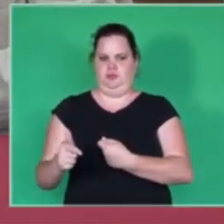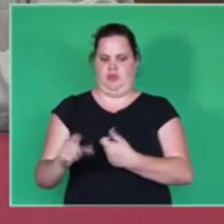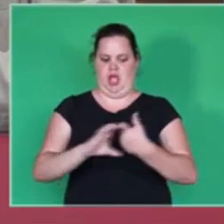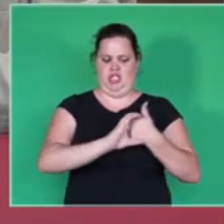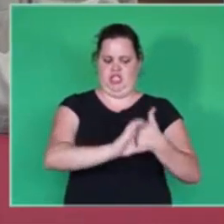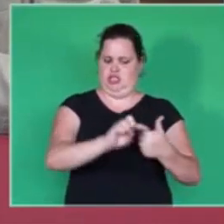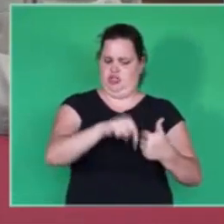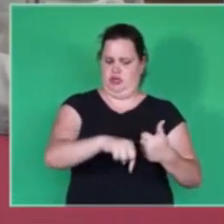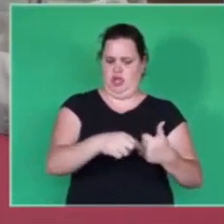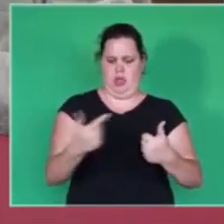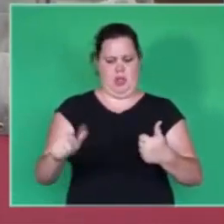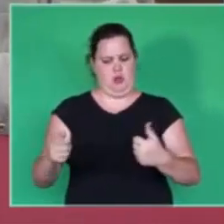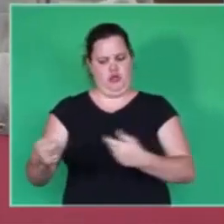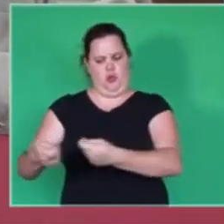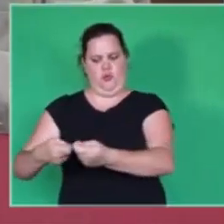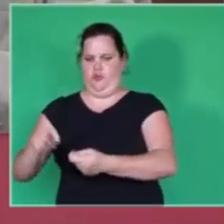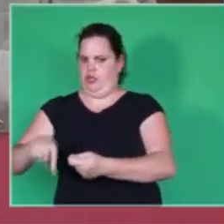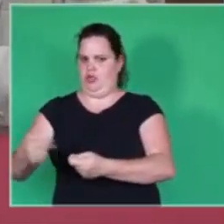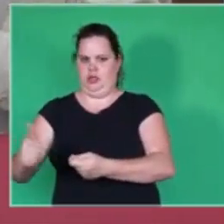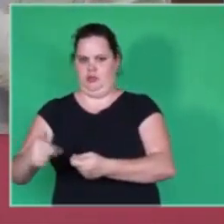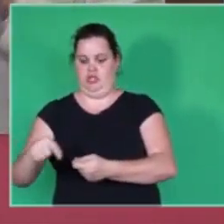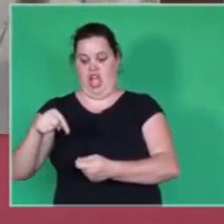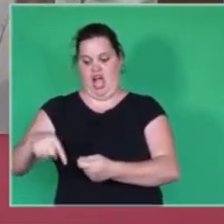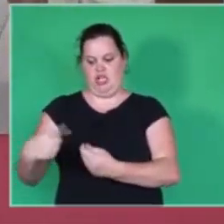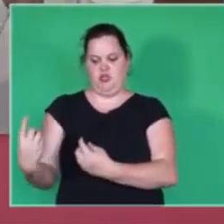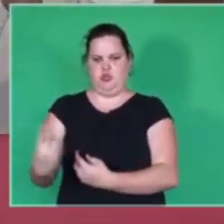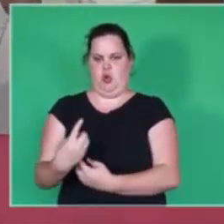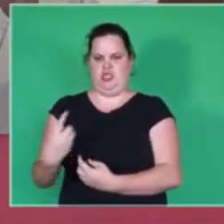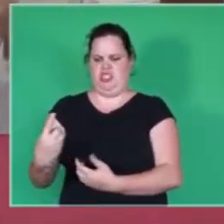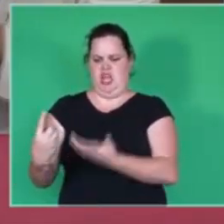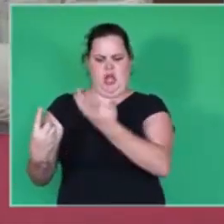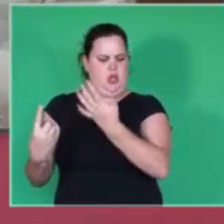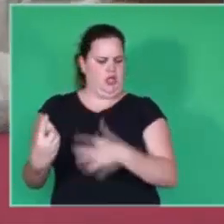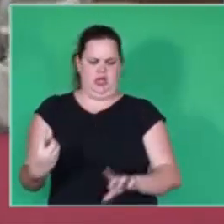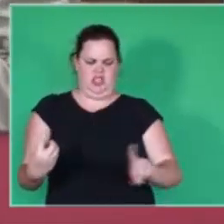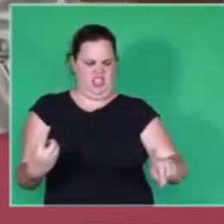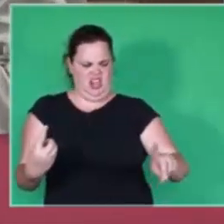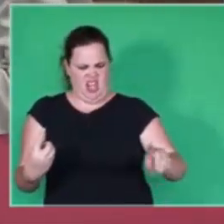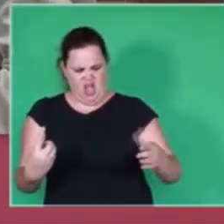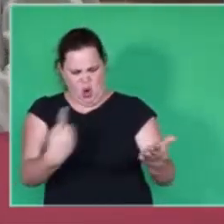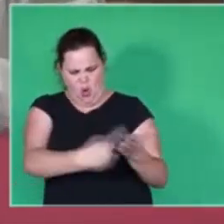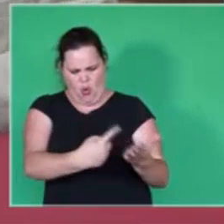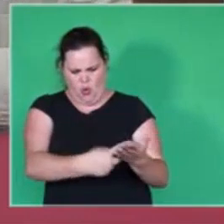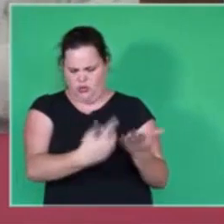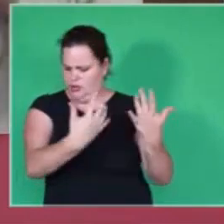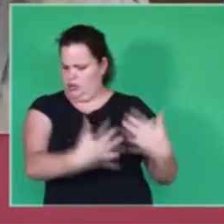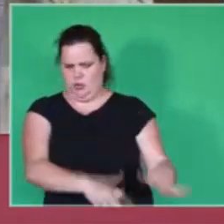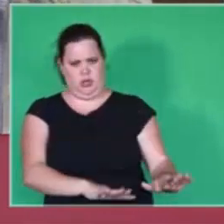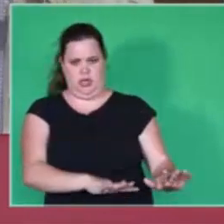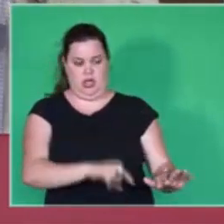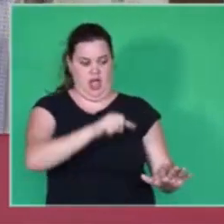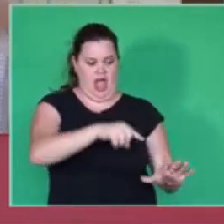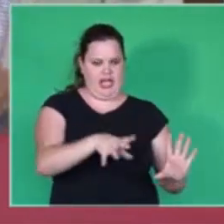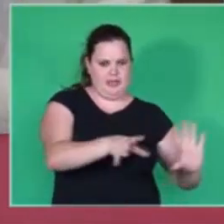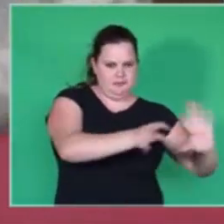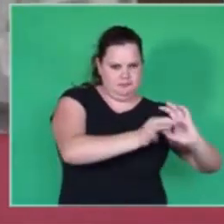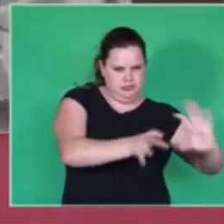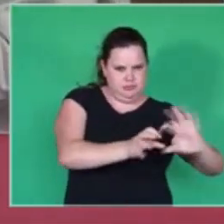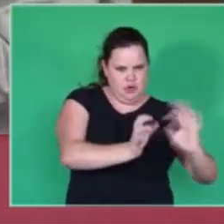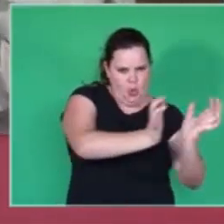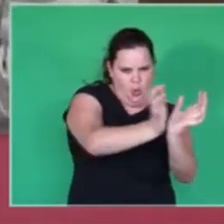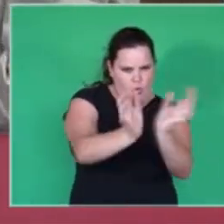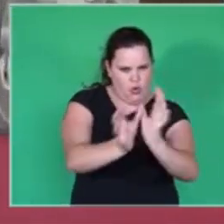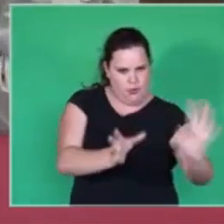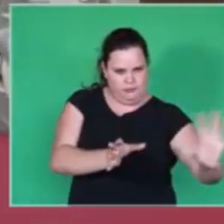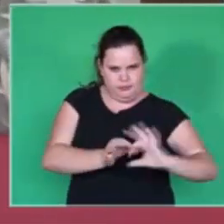Então, aqui eles estavam isolados e não queriam muita conversa com o que se passava aqui nos feudos. Isso aqui, de